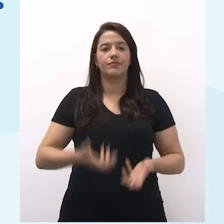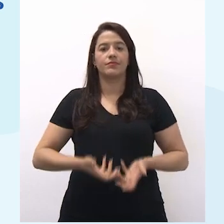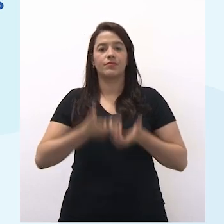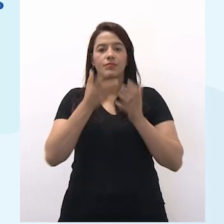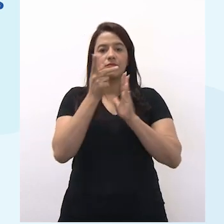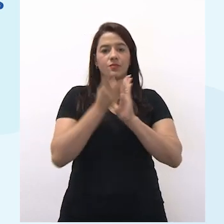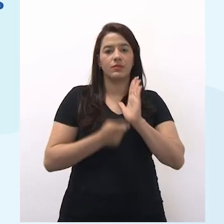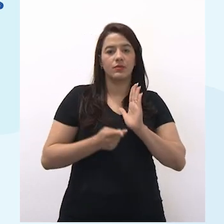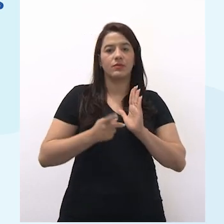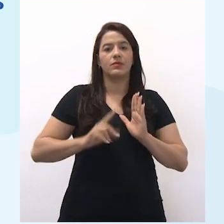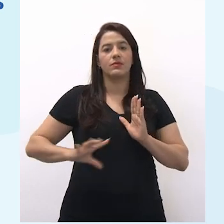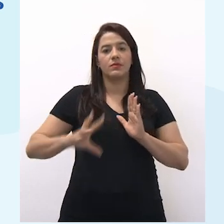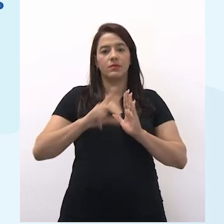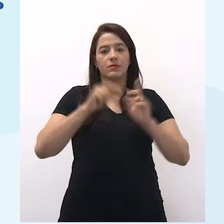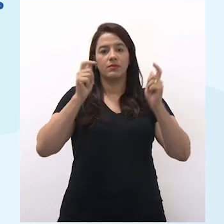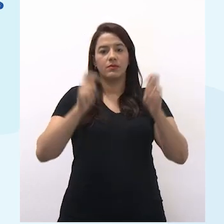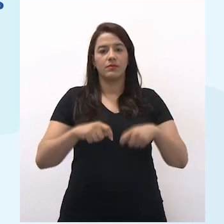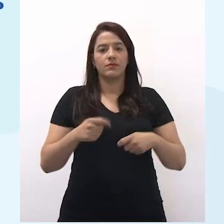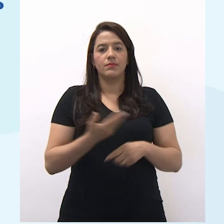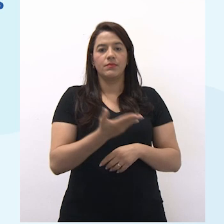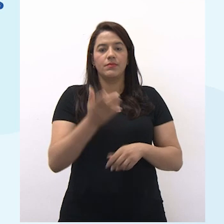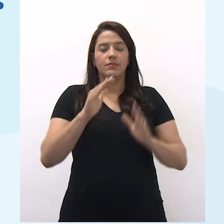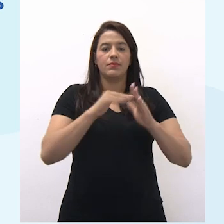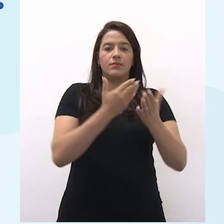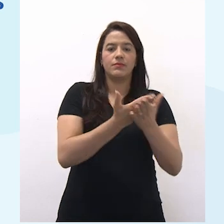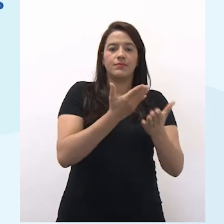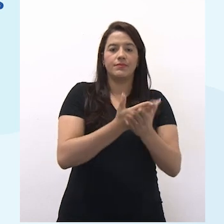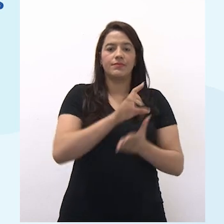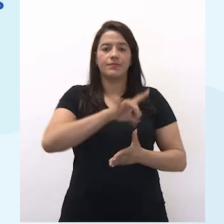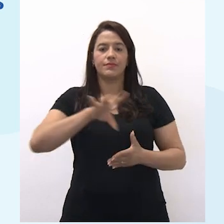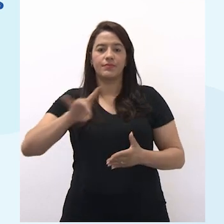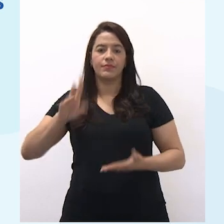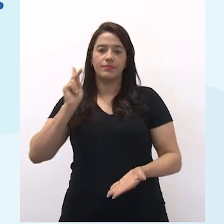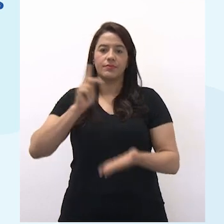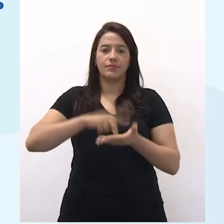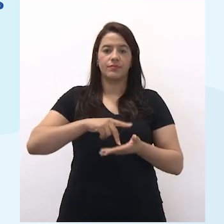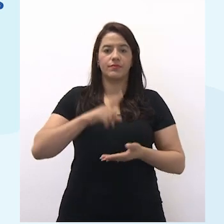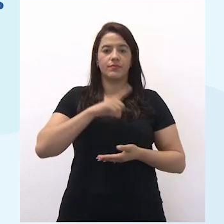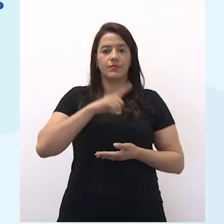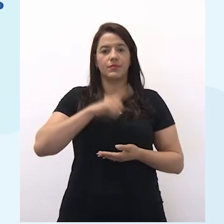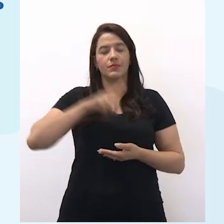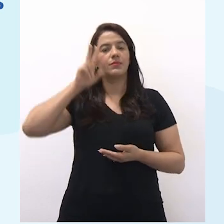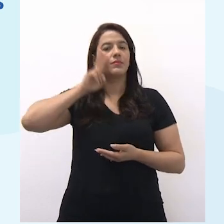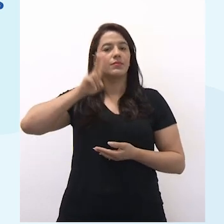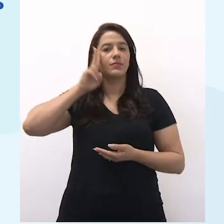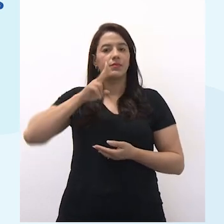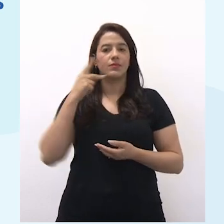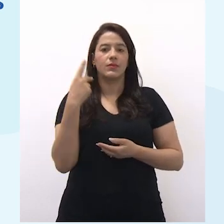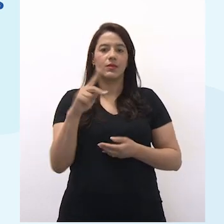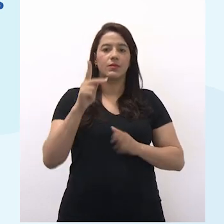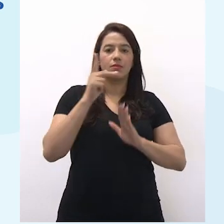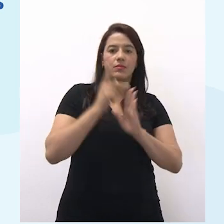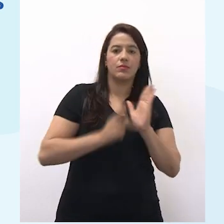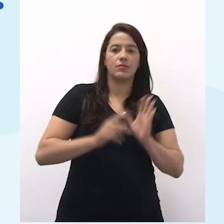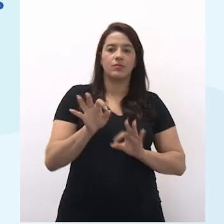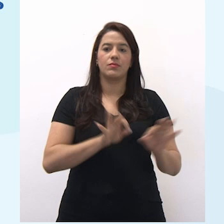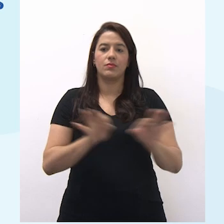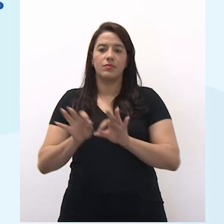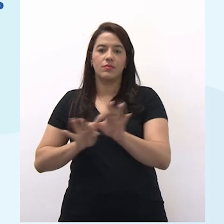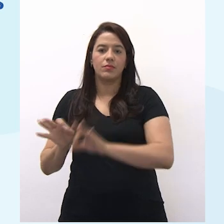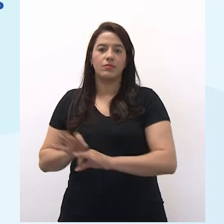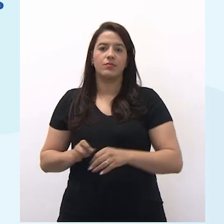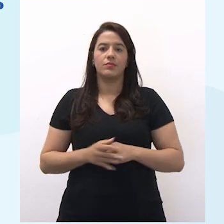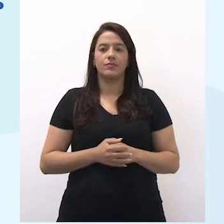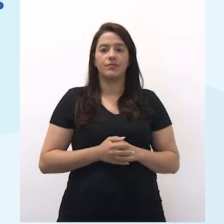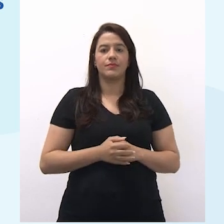projeto pedagógico da unidade escolar, né? Cada realidade tem lá o seu projeto pedagógico, né, Tati?